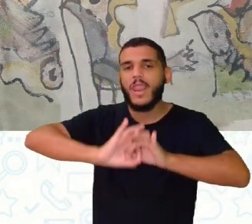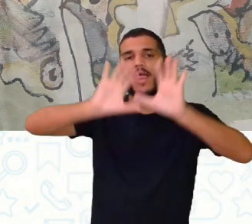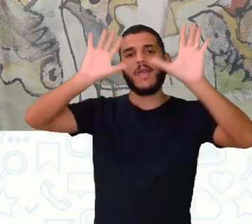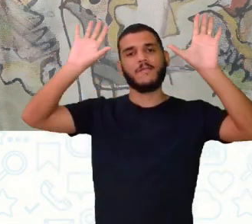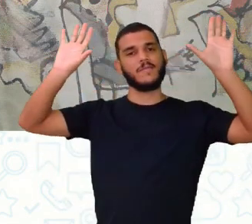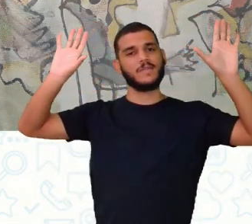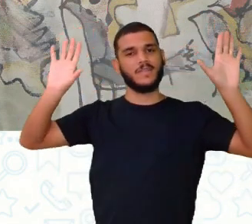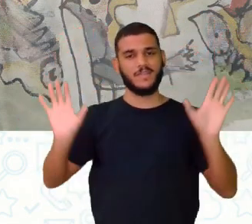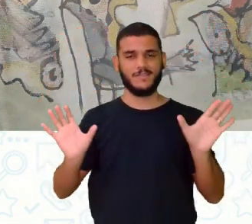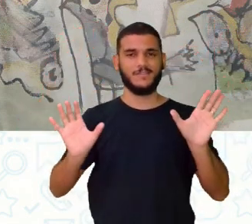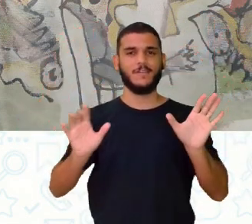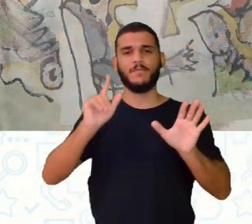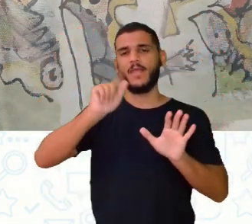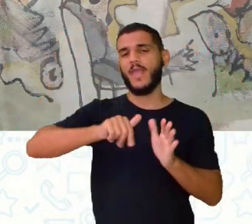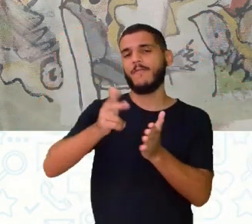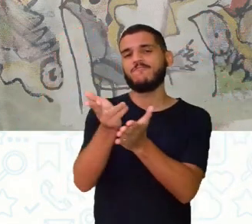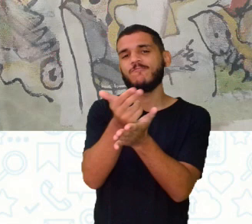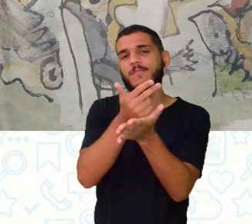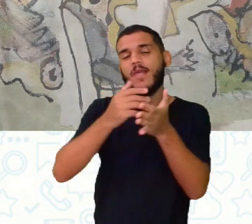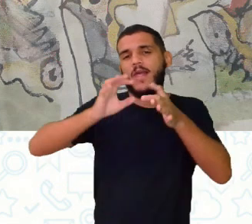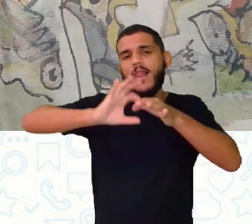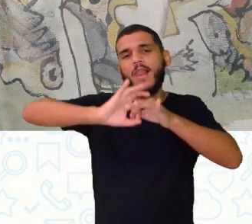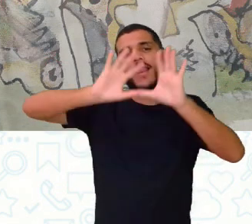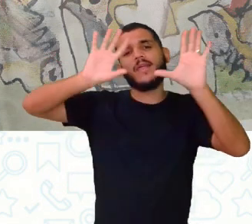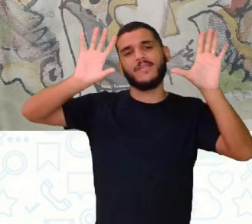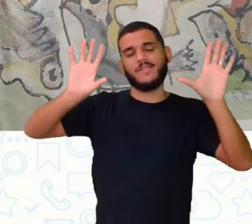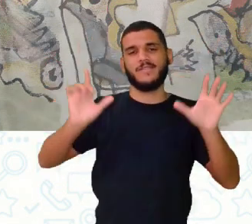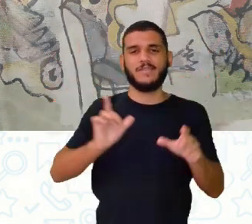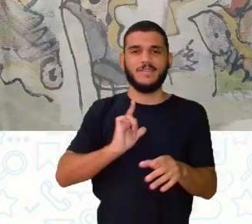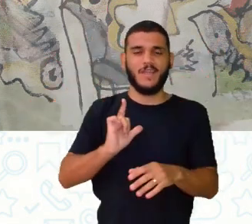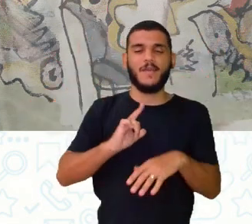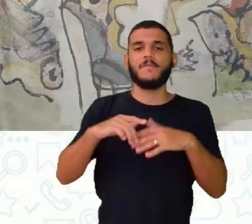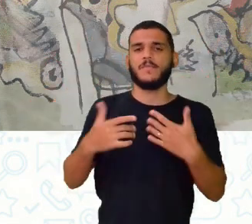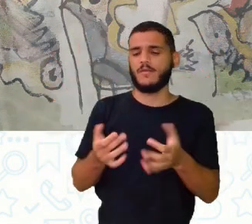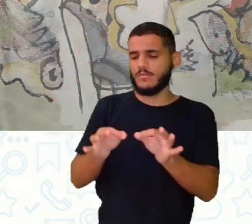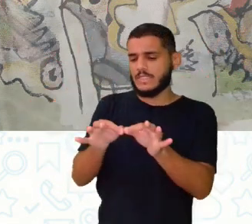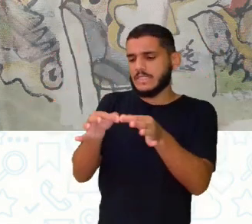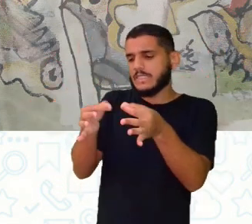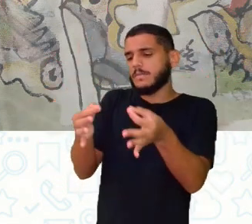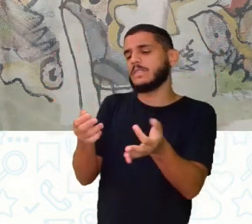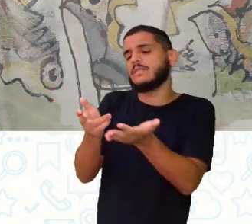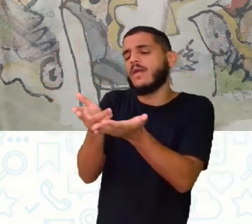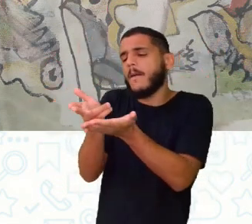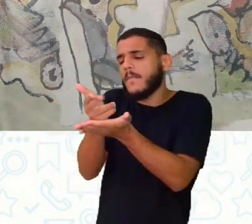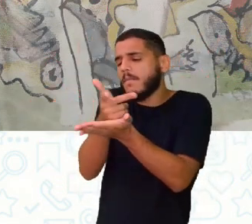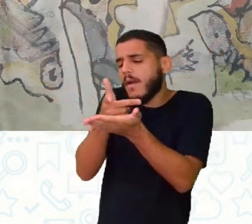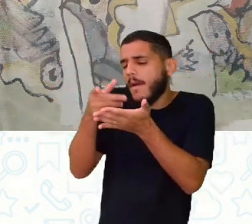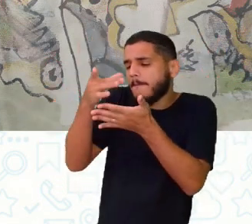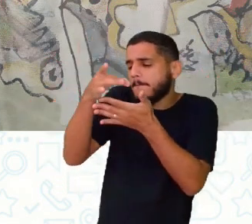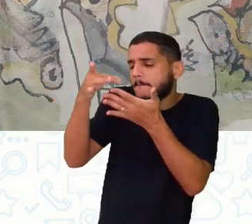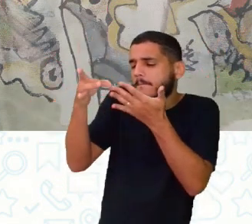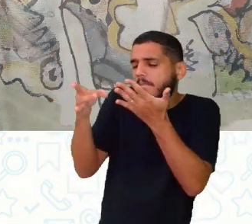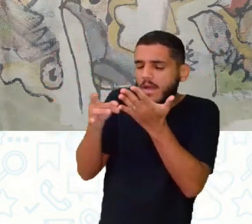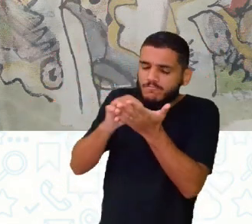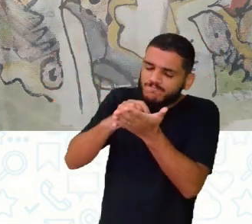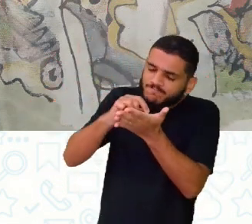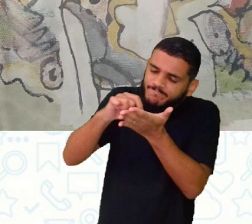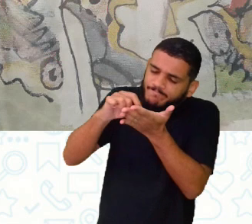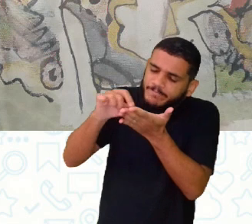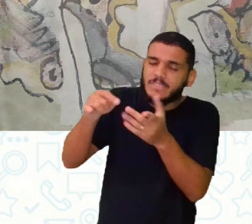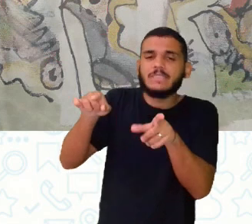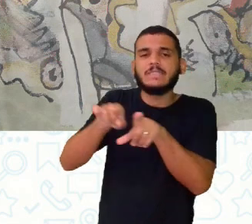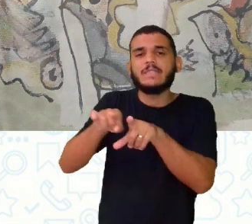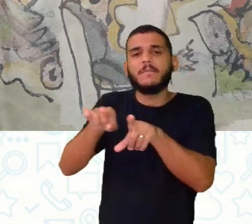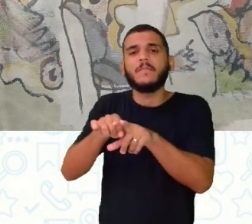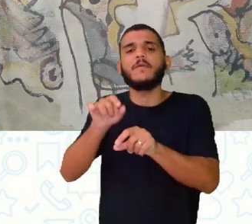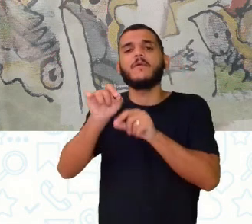desenho livre, não é? Há uma liberdade ao desenhar, simplicidade no traço, não é?